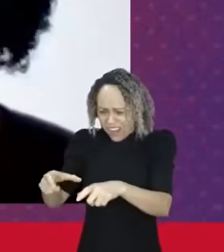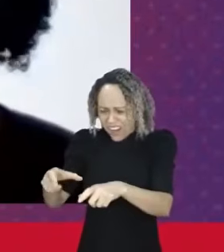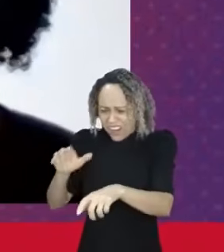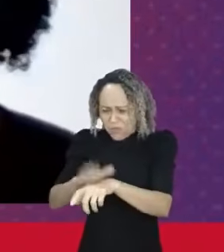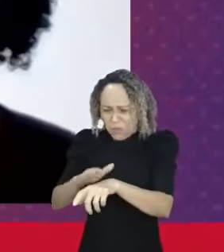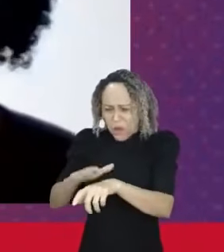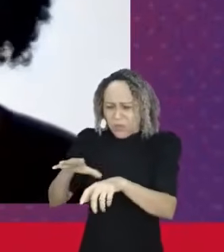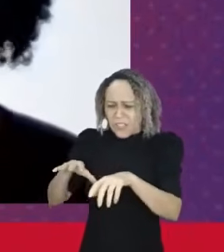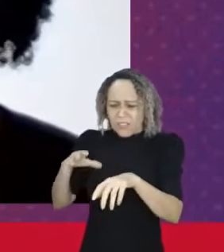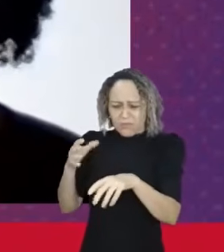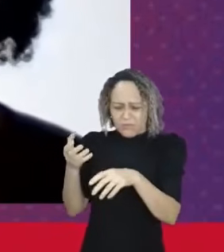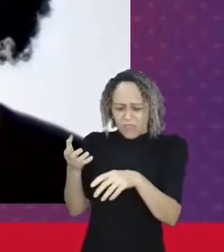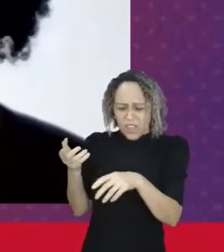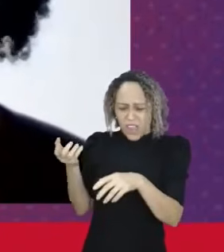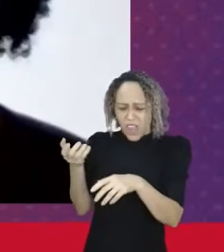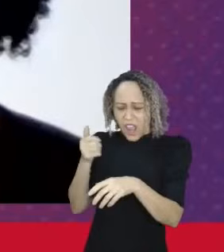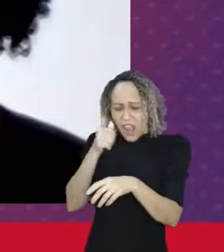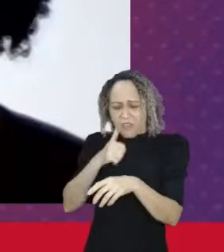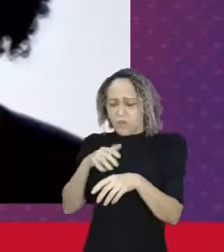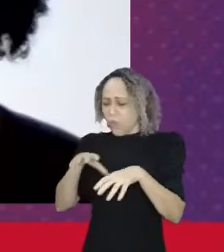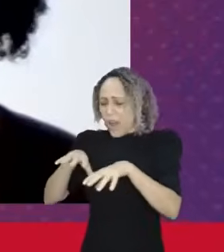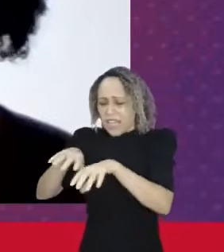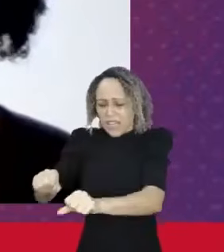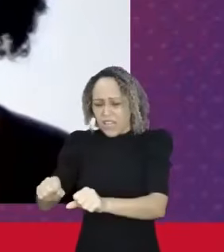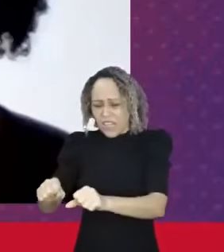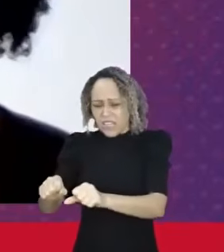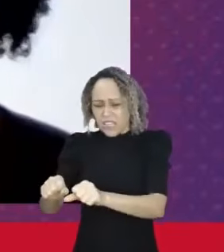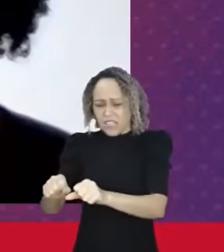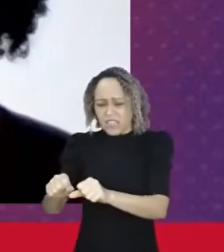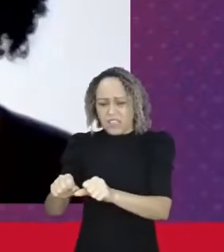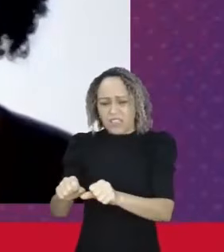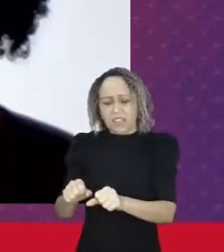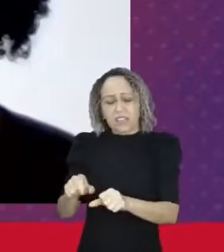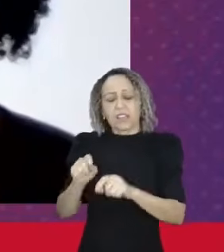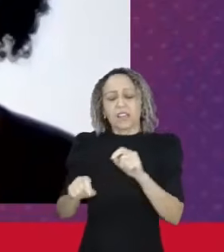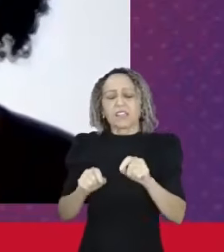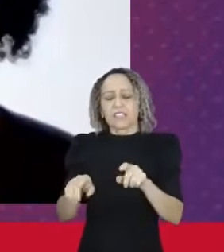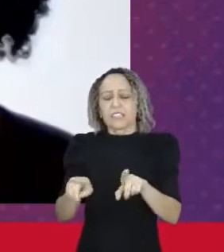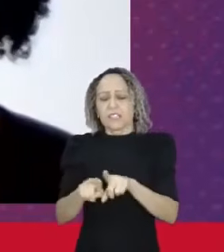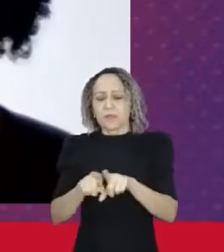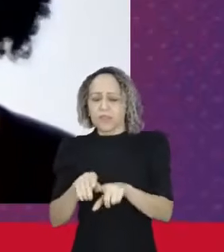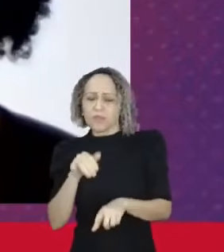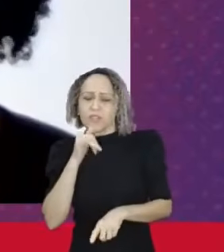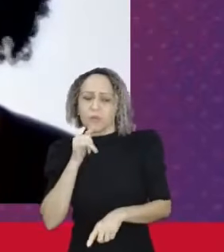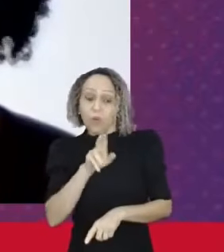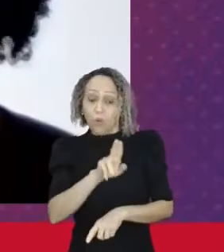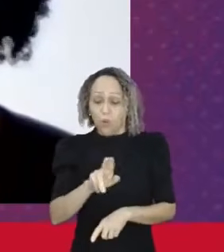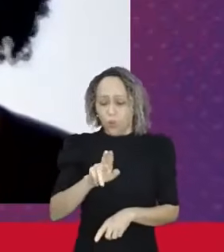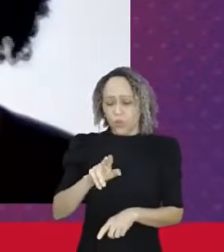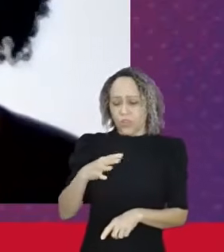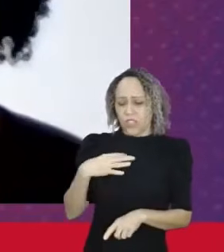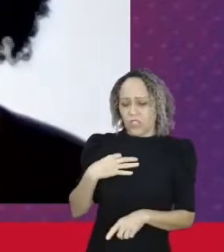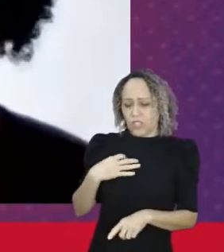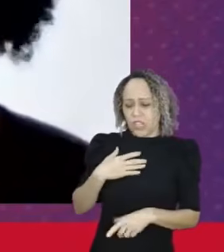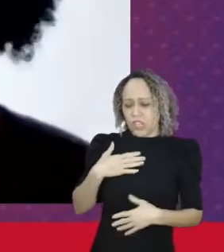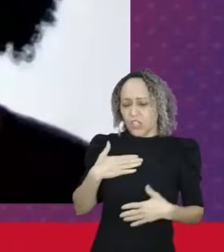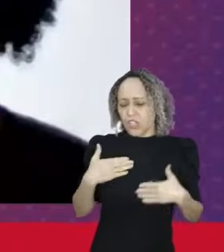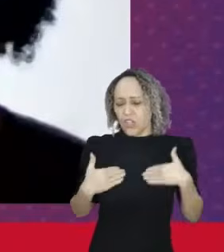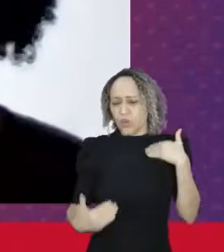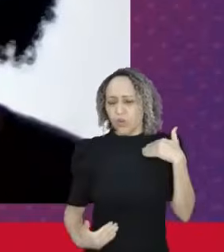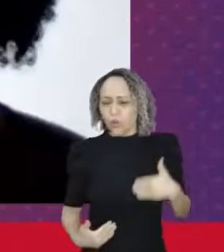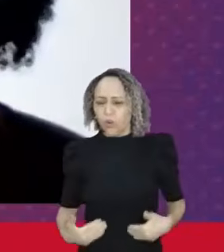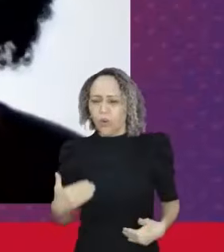a tomada mesmo dos corpos femininos, masculinos e de crianças para servirem esses sistemas